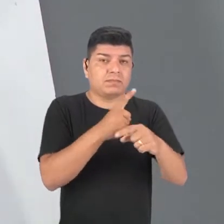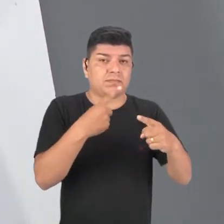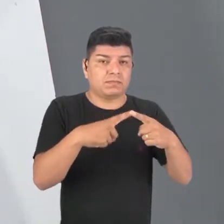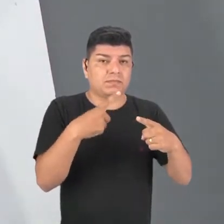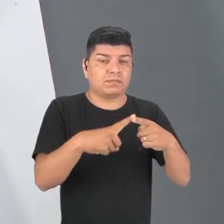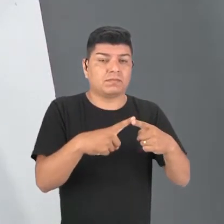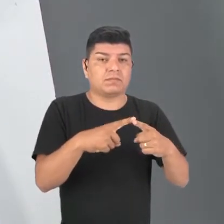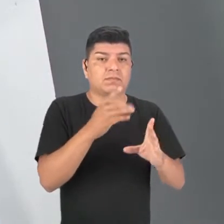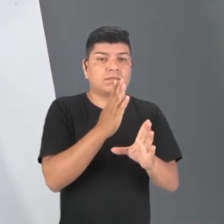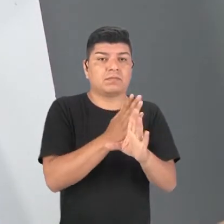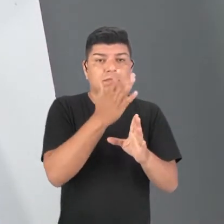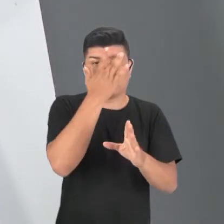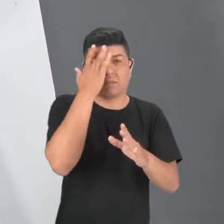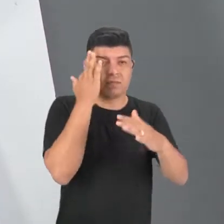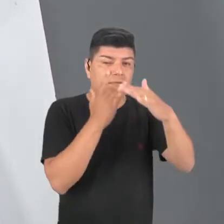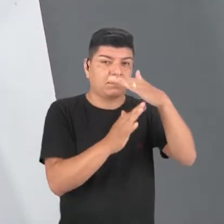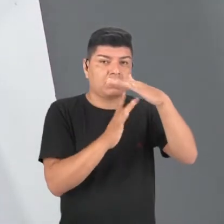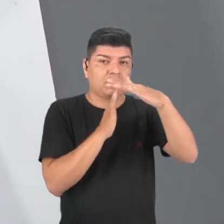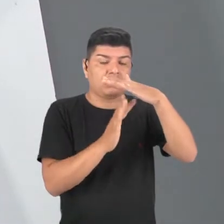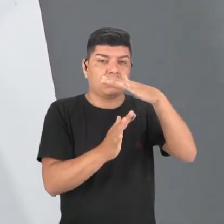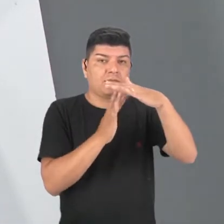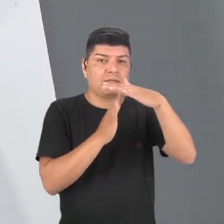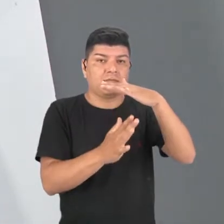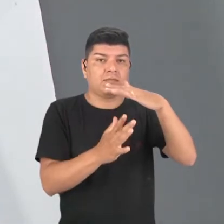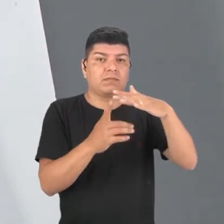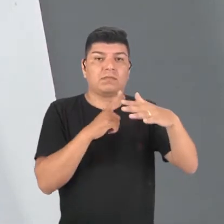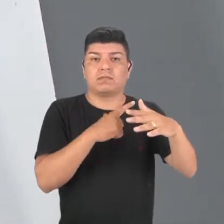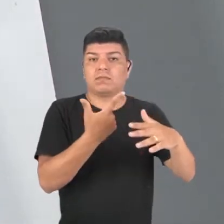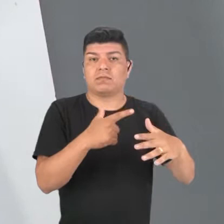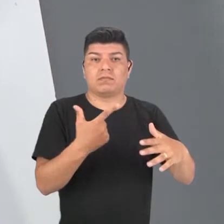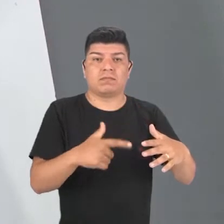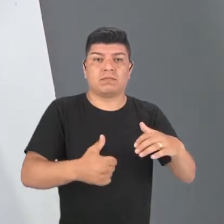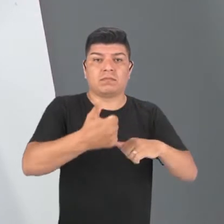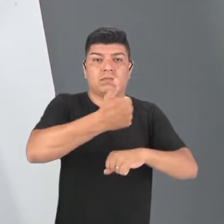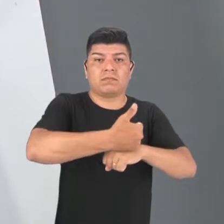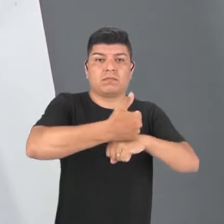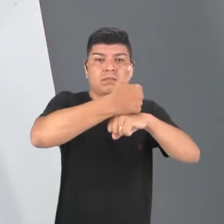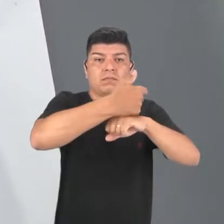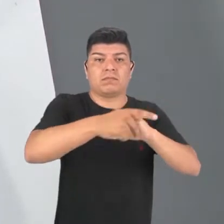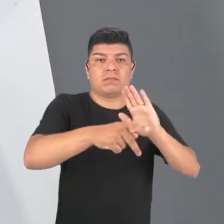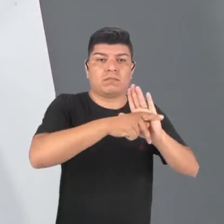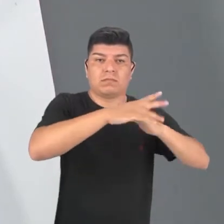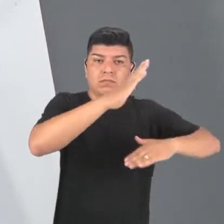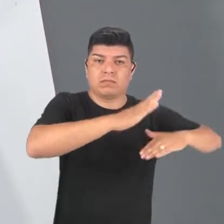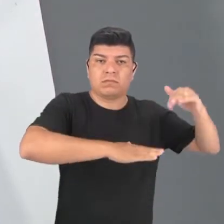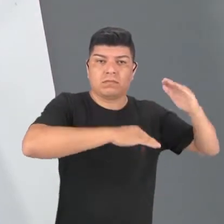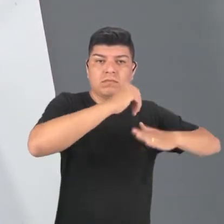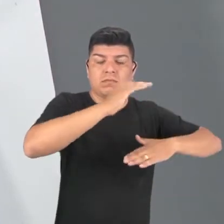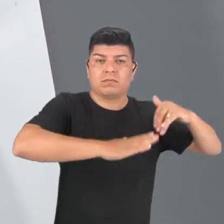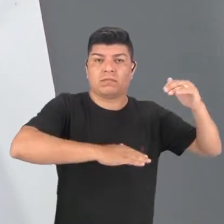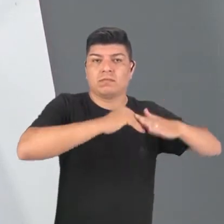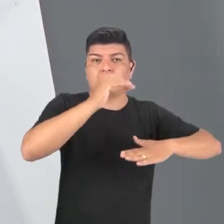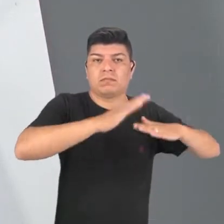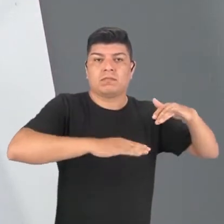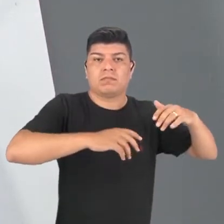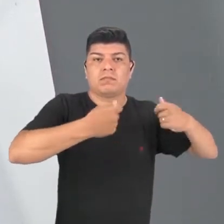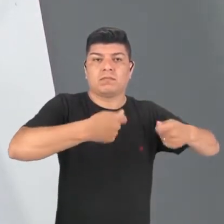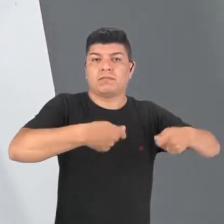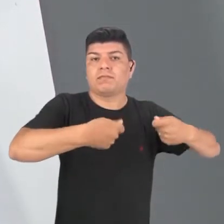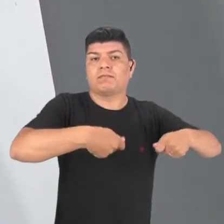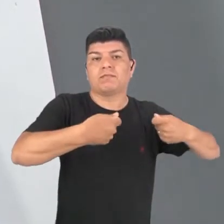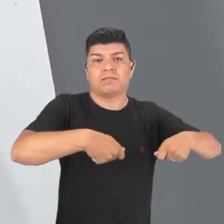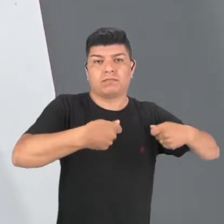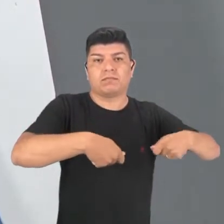parte desses imigrantes não possui a qualificação profissional